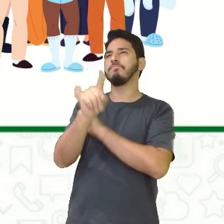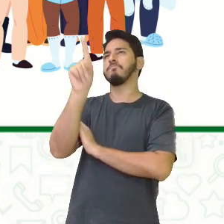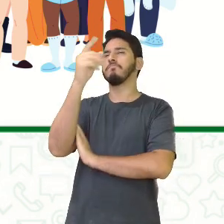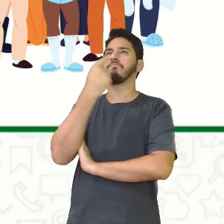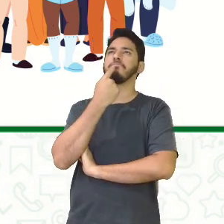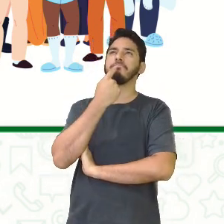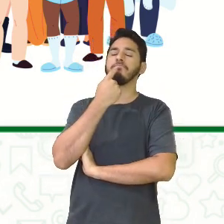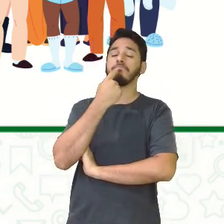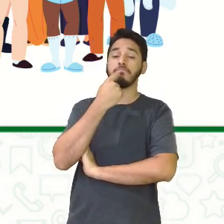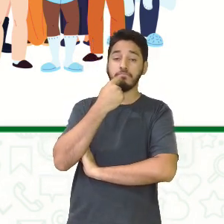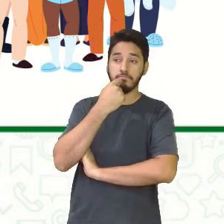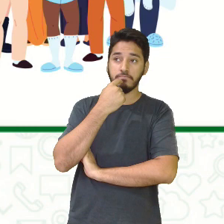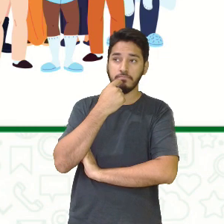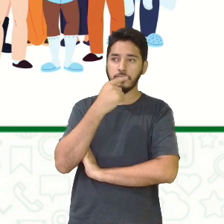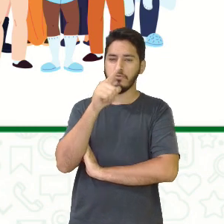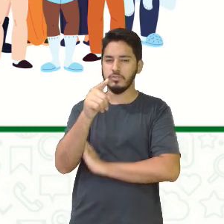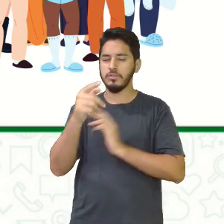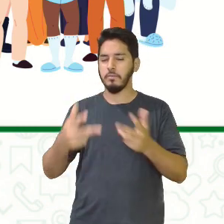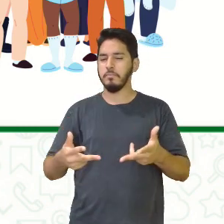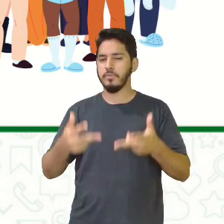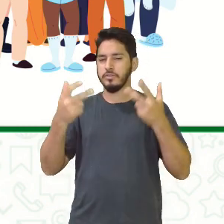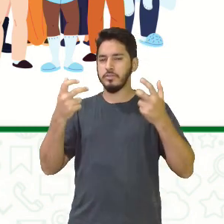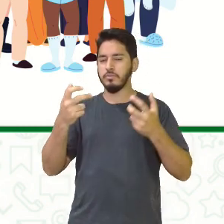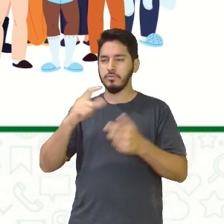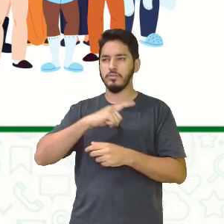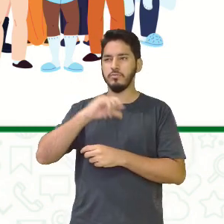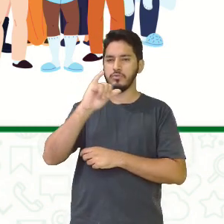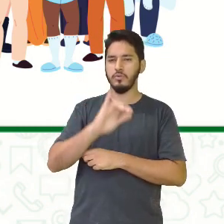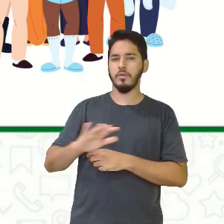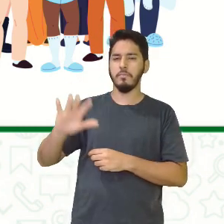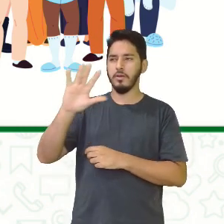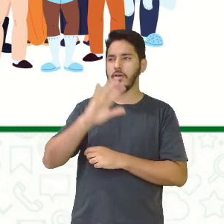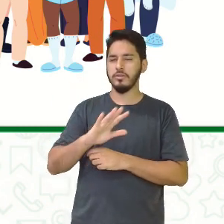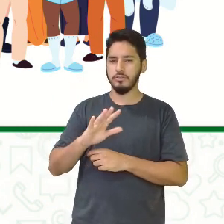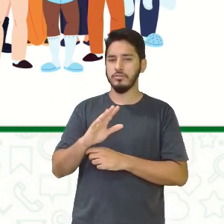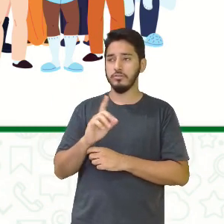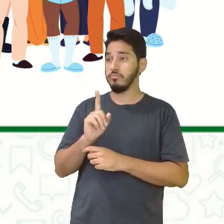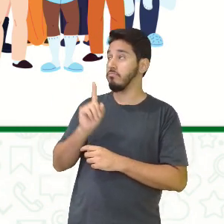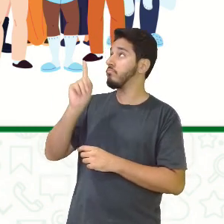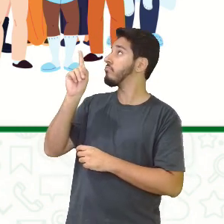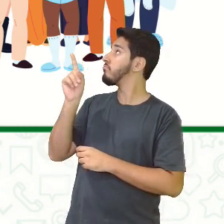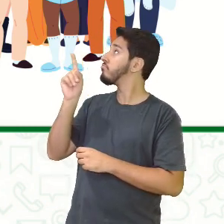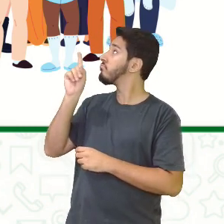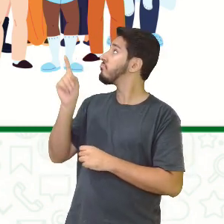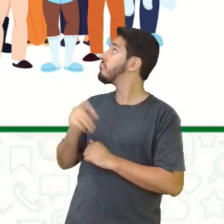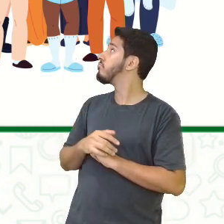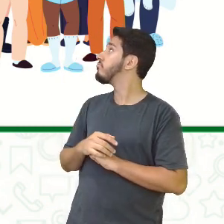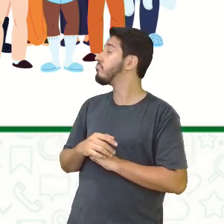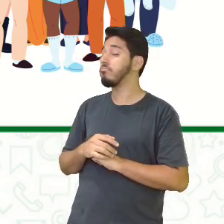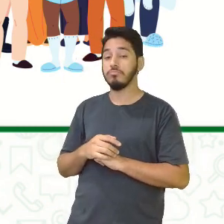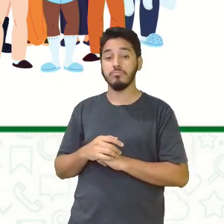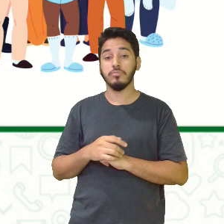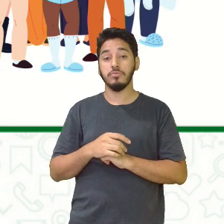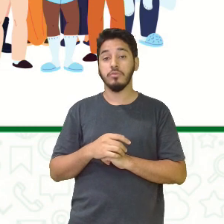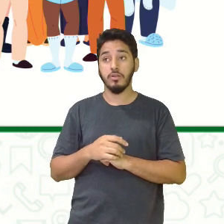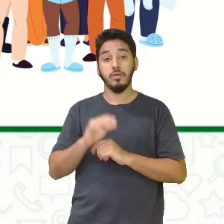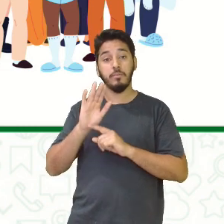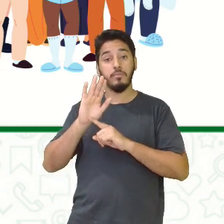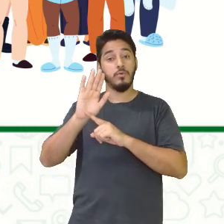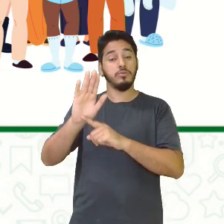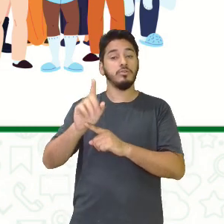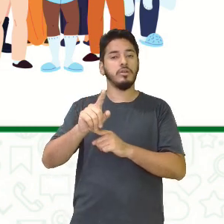questão. Você repara aqui que nós temos uma imagenzinha ali bem em cima de Everton, mostrando justamente